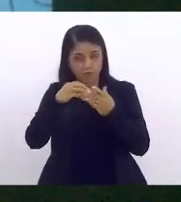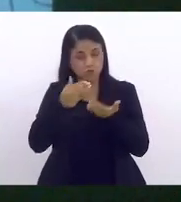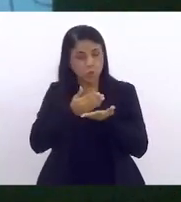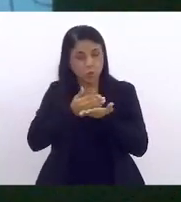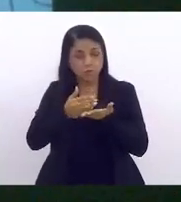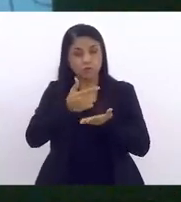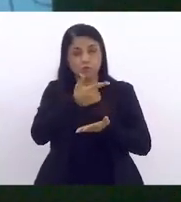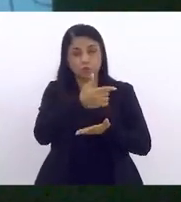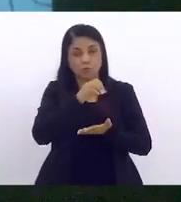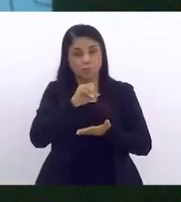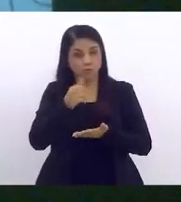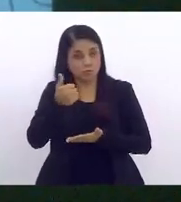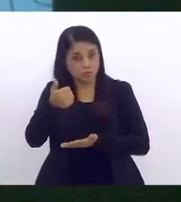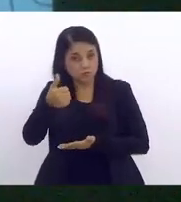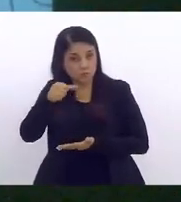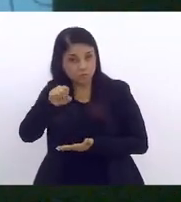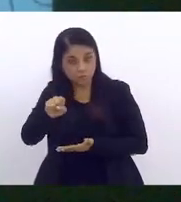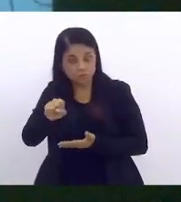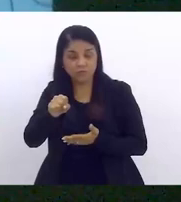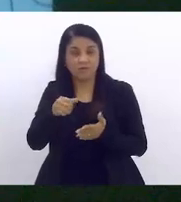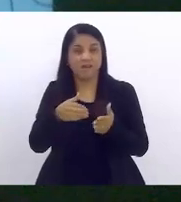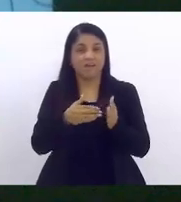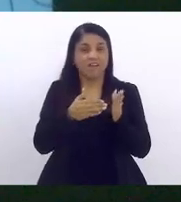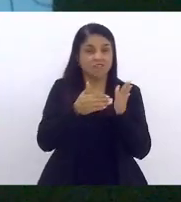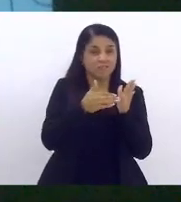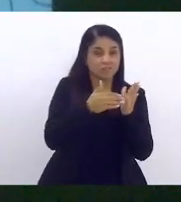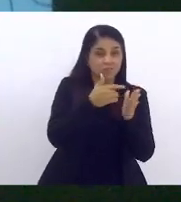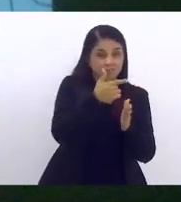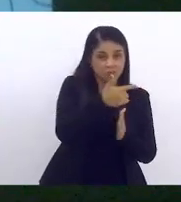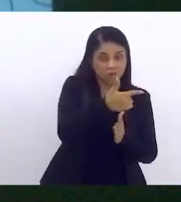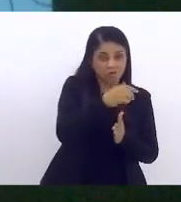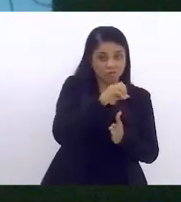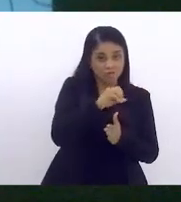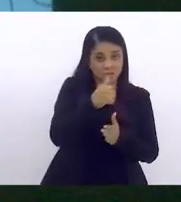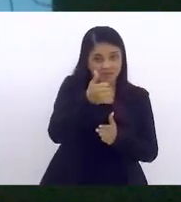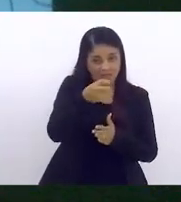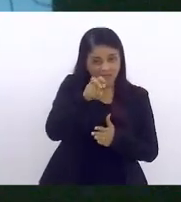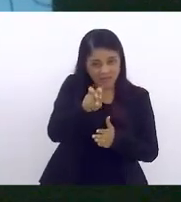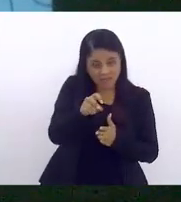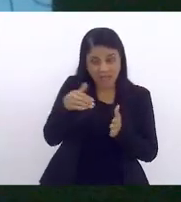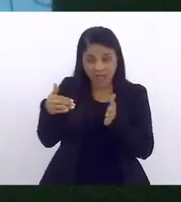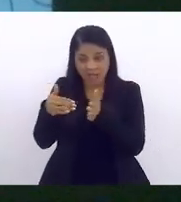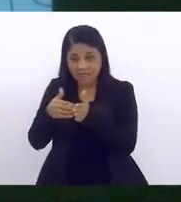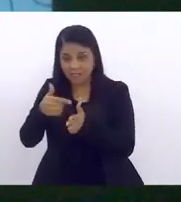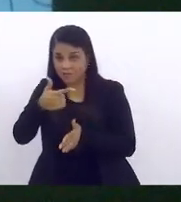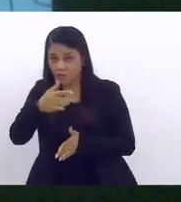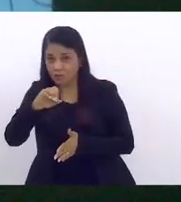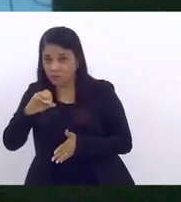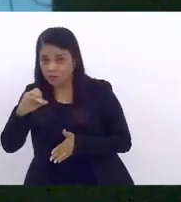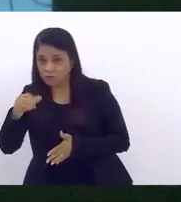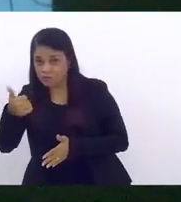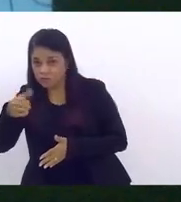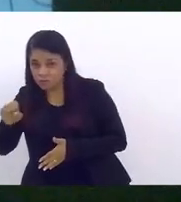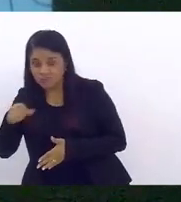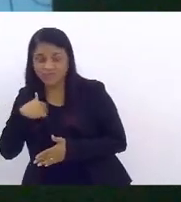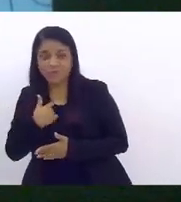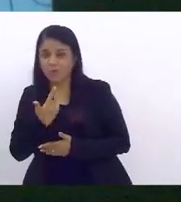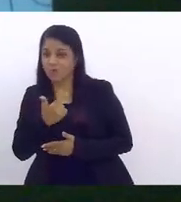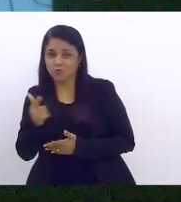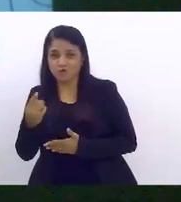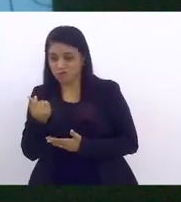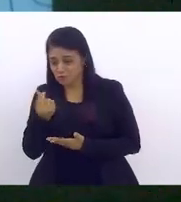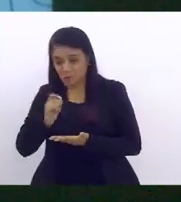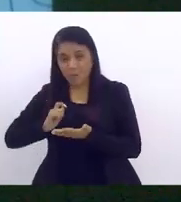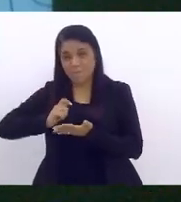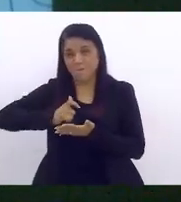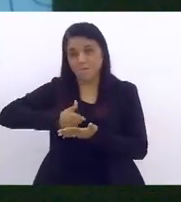2018. Então, de 2015 a 2018, eu fiquei com a vontade de ser doula, mas não tinha grana para pagar o curso da